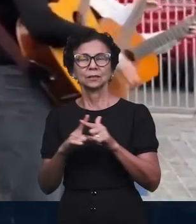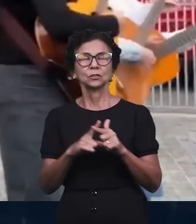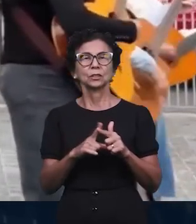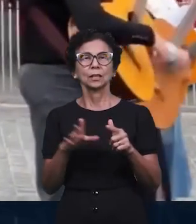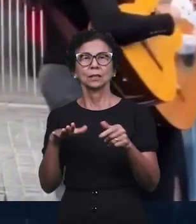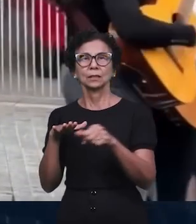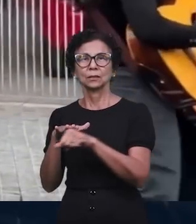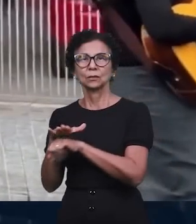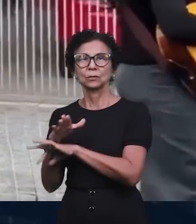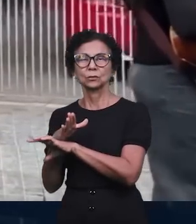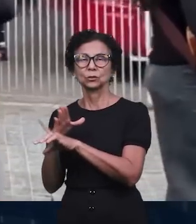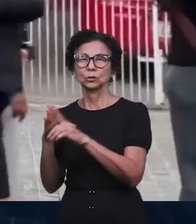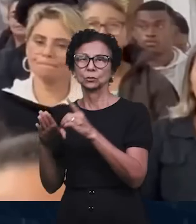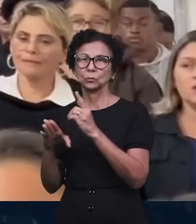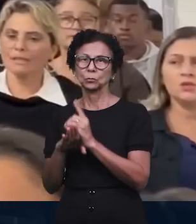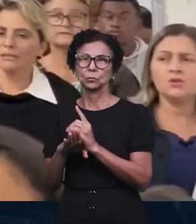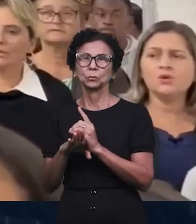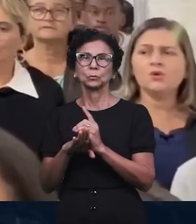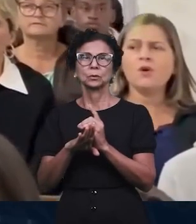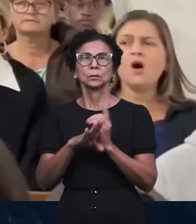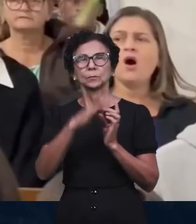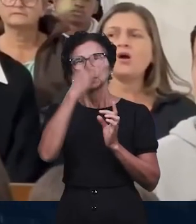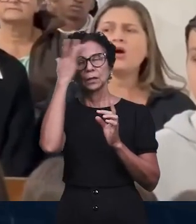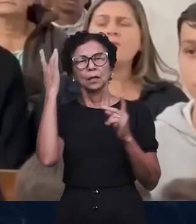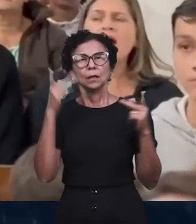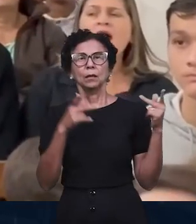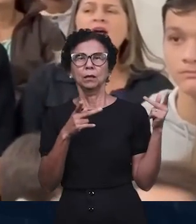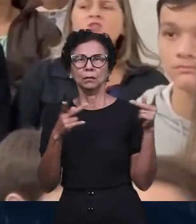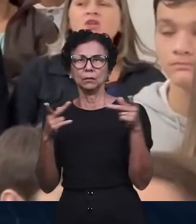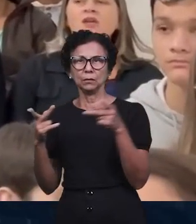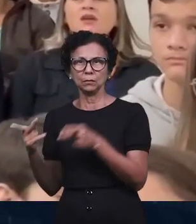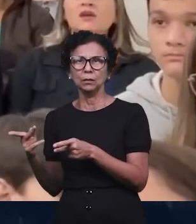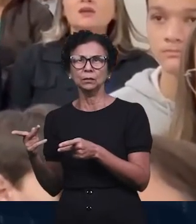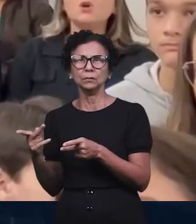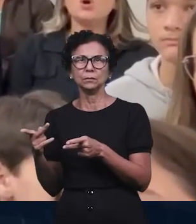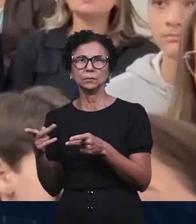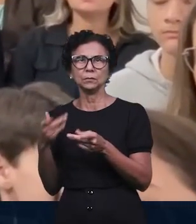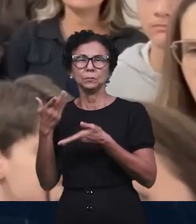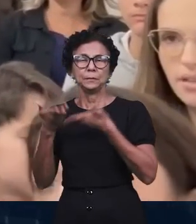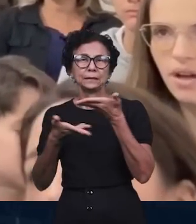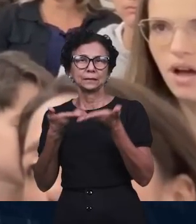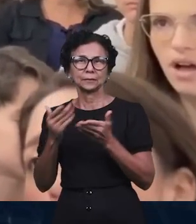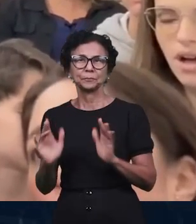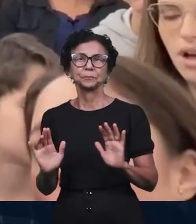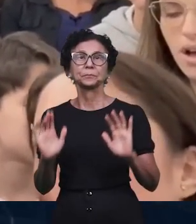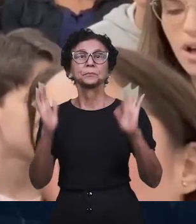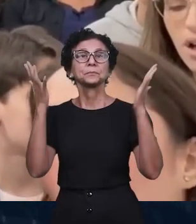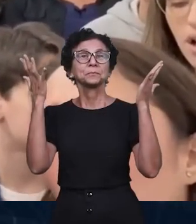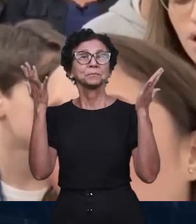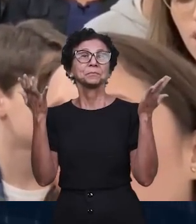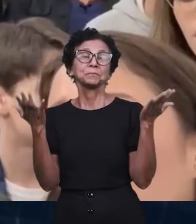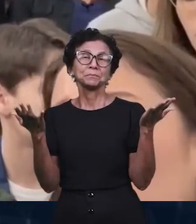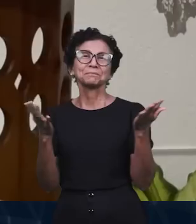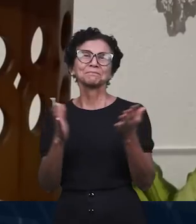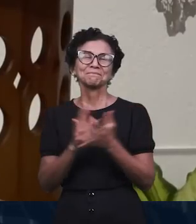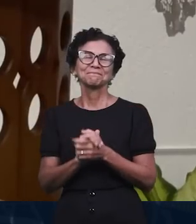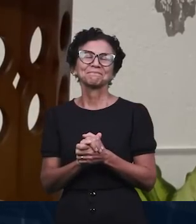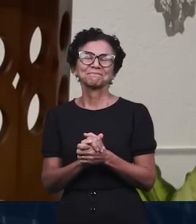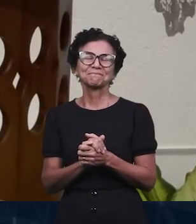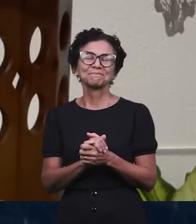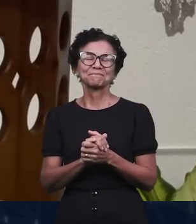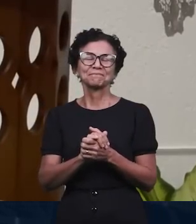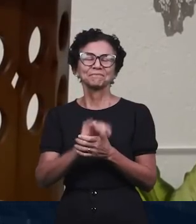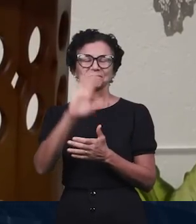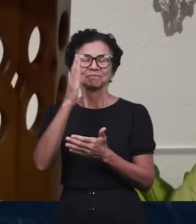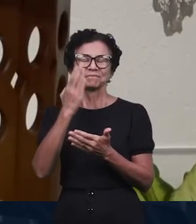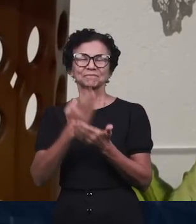grandes experiências, vidas quebrantadas, a assistência ao final do culto. Foi uma grande festa. Nós cremos que o Senhor tem nos